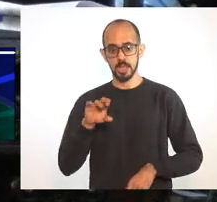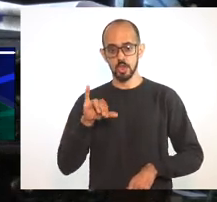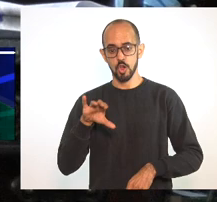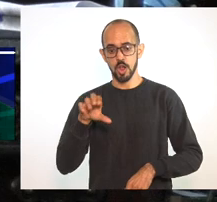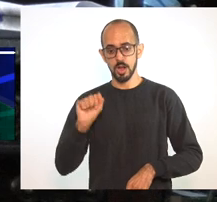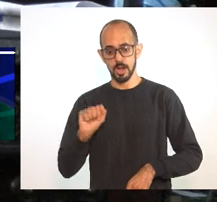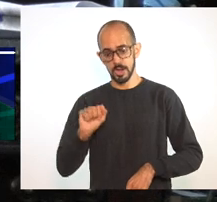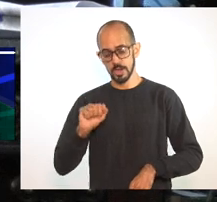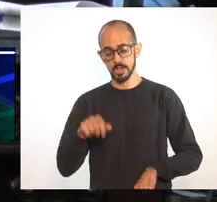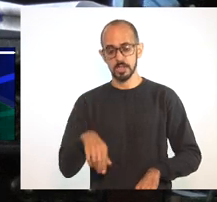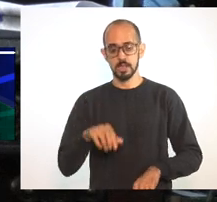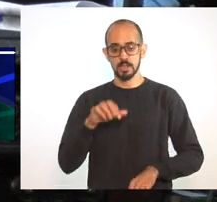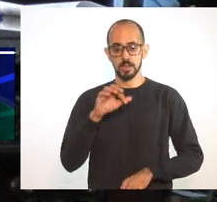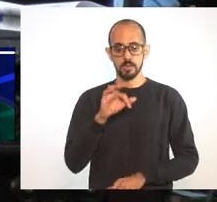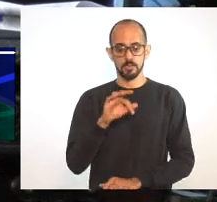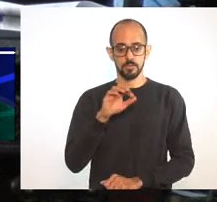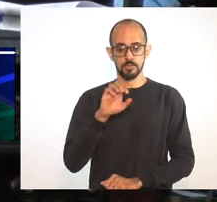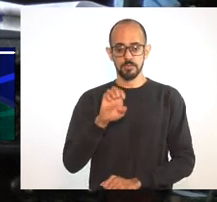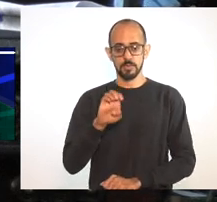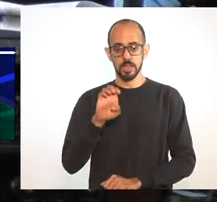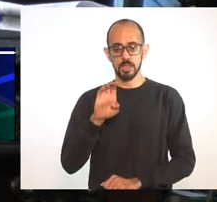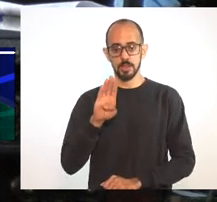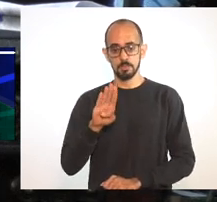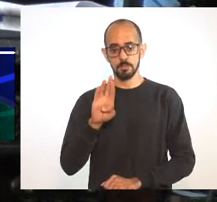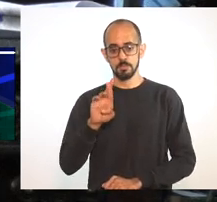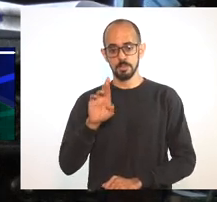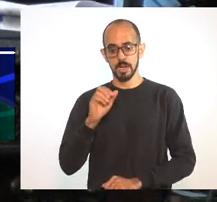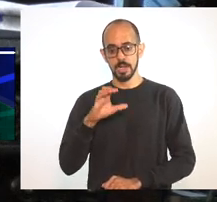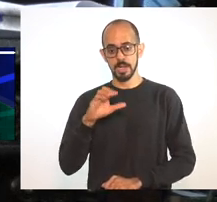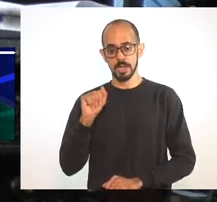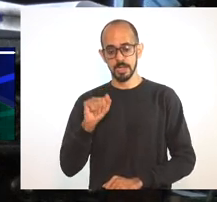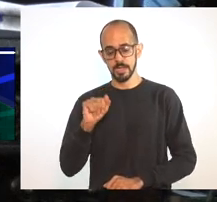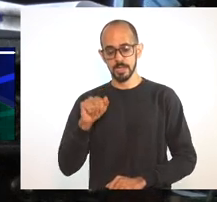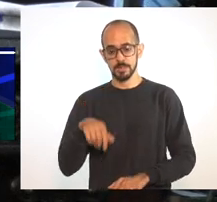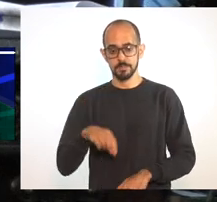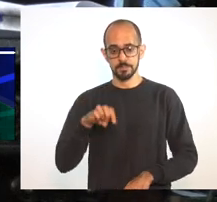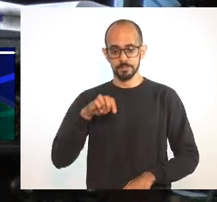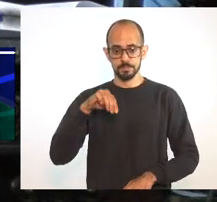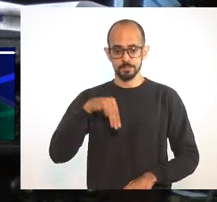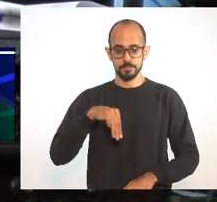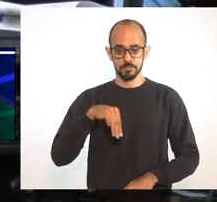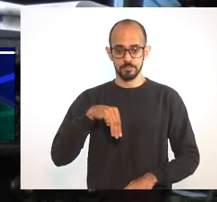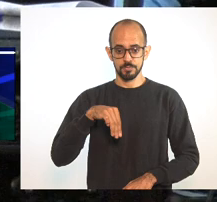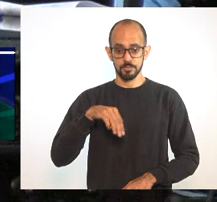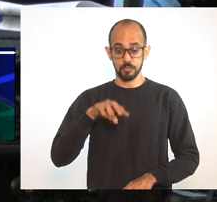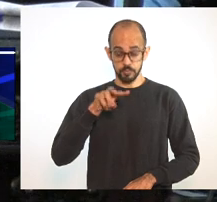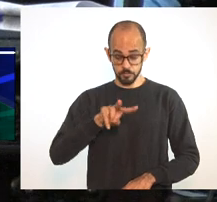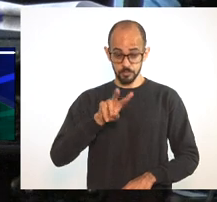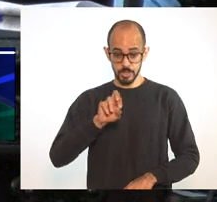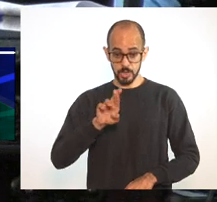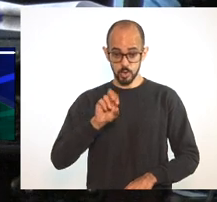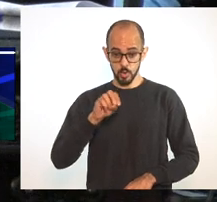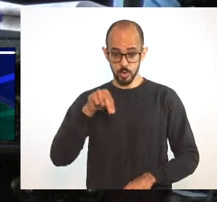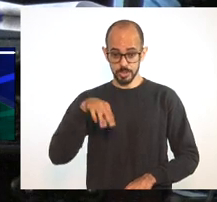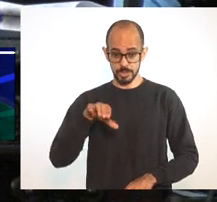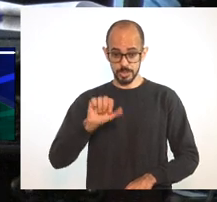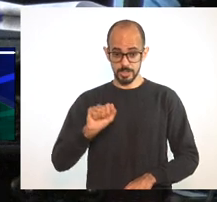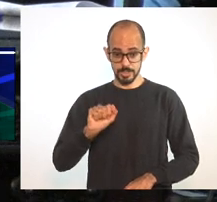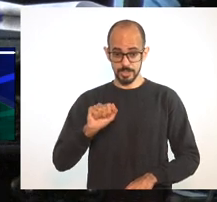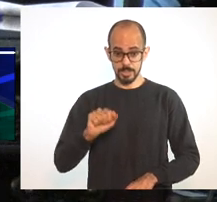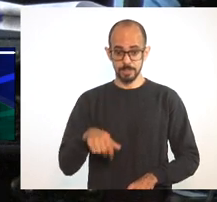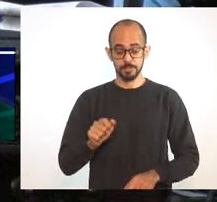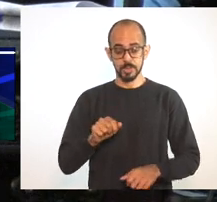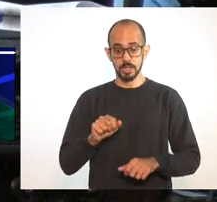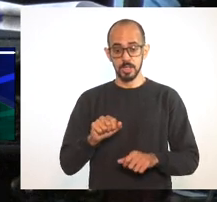Rebraca, LGBTI+, Mandato Verônica Lima, Rede Brasileira de